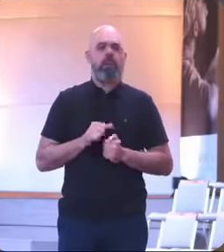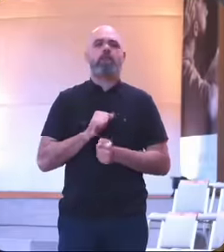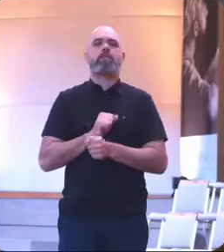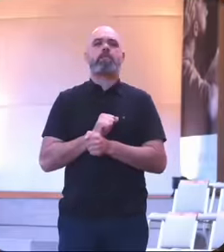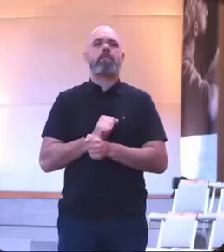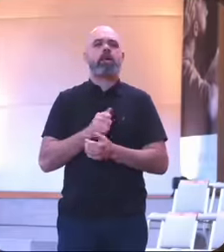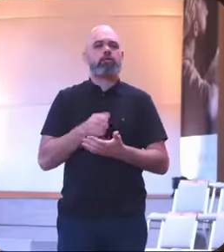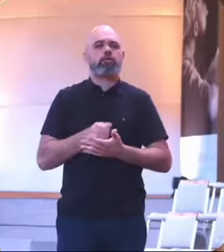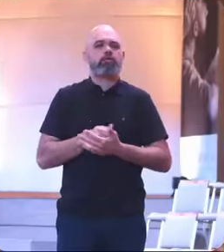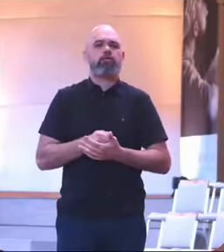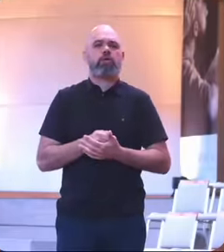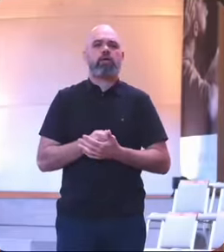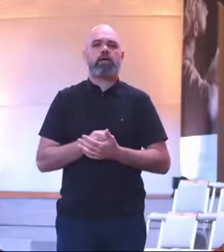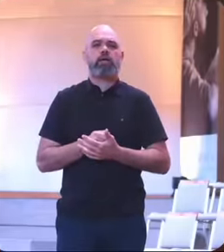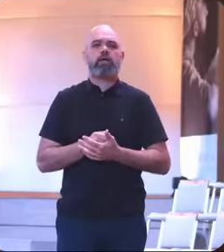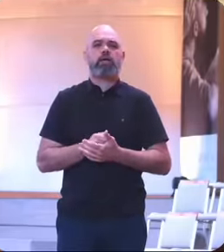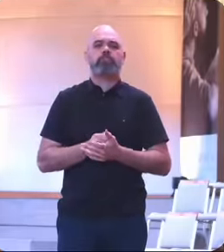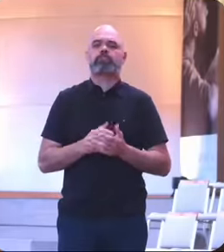com Deus.